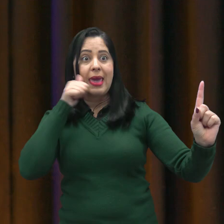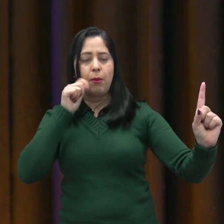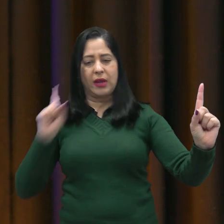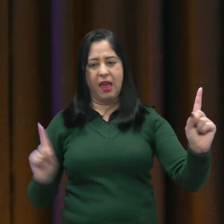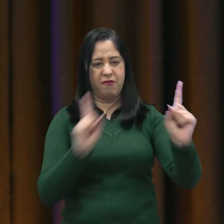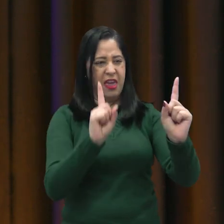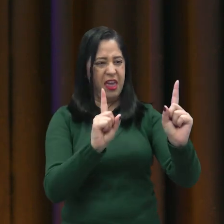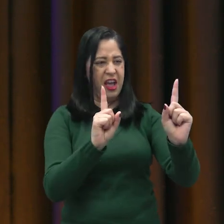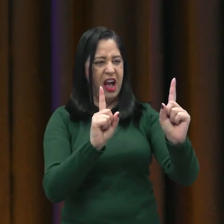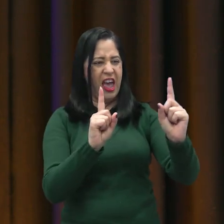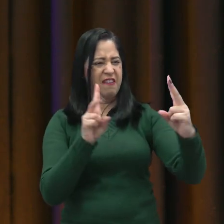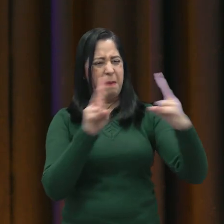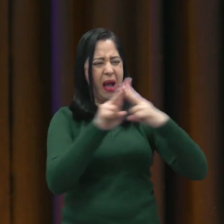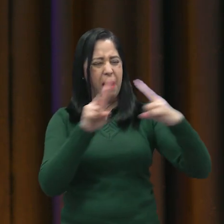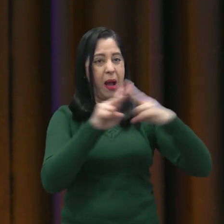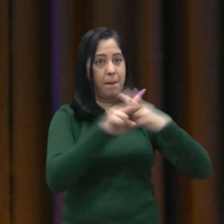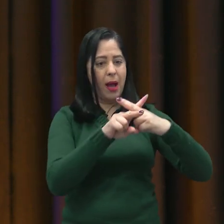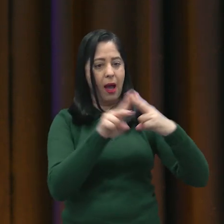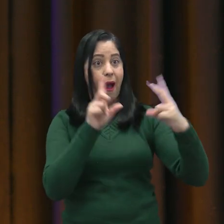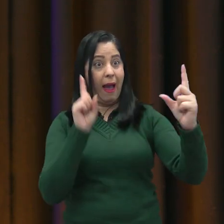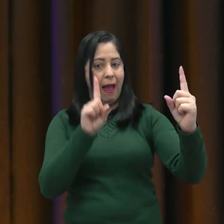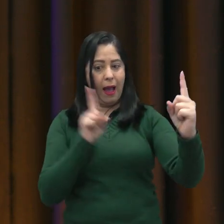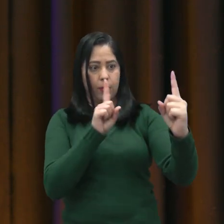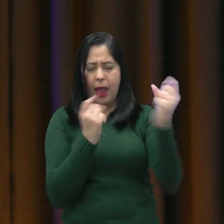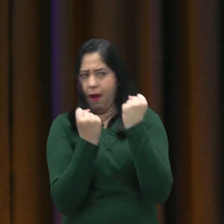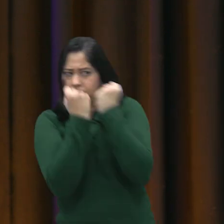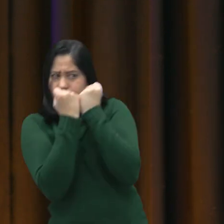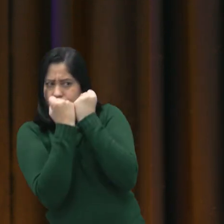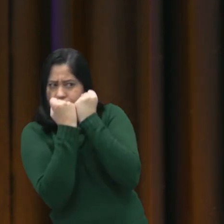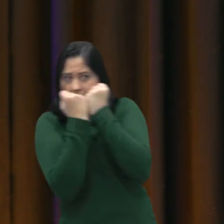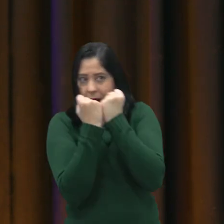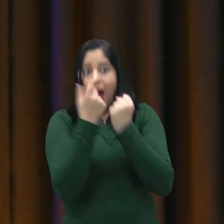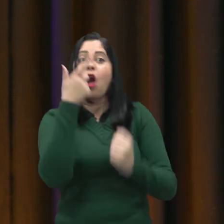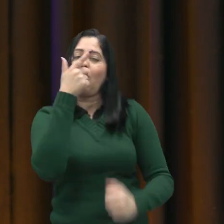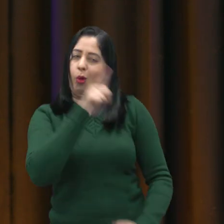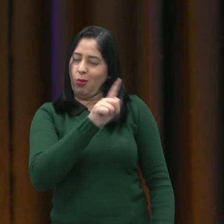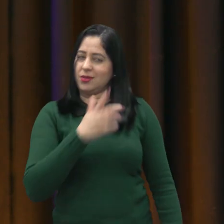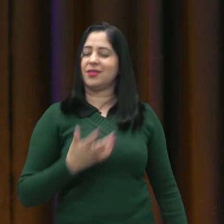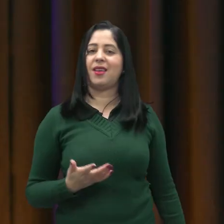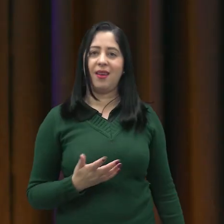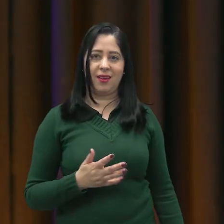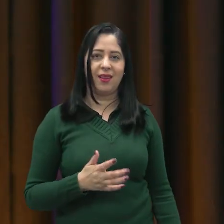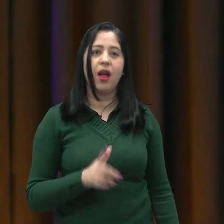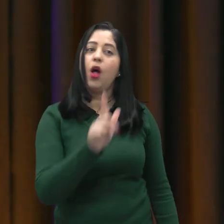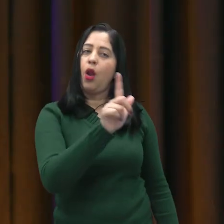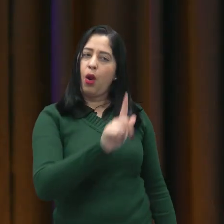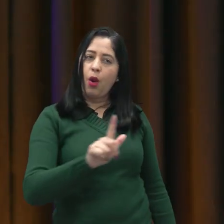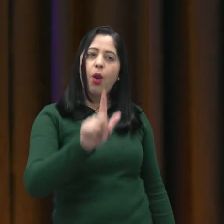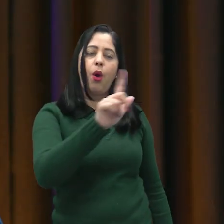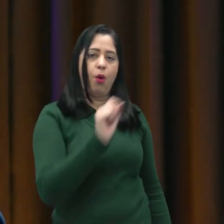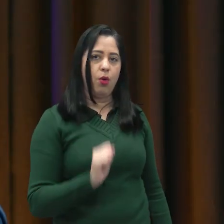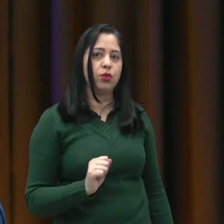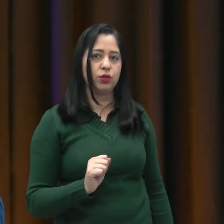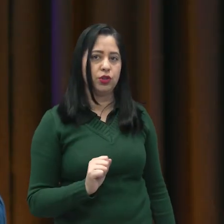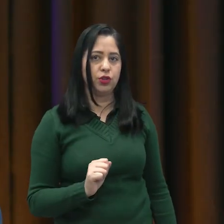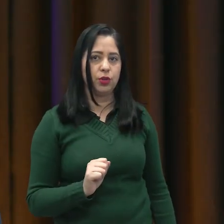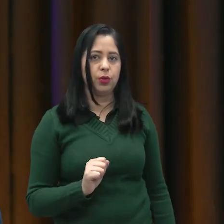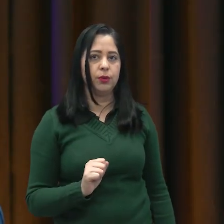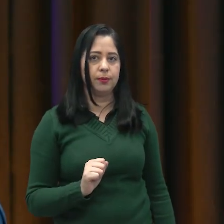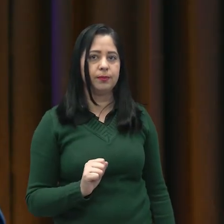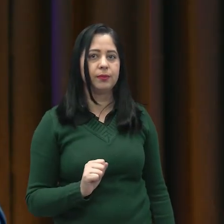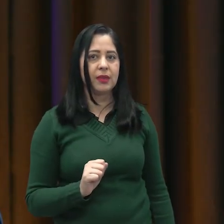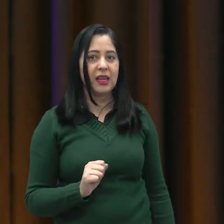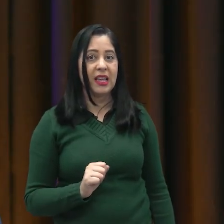reagir, ou ela poder, não reagir, né, mas se defender e ter um momento de fuga. É claro que a gente vai pensar sempre em não